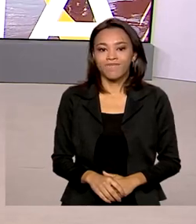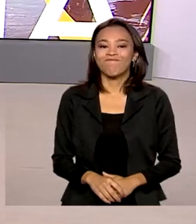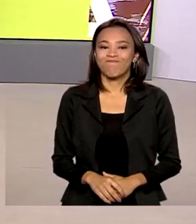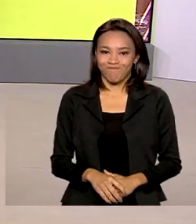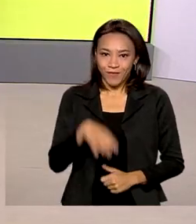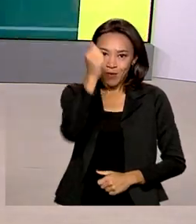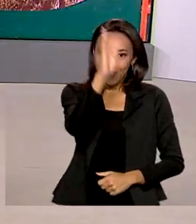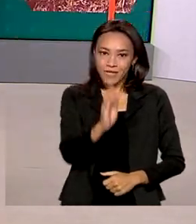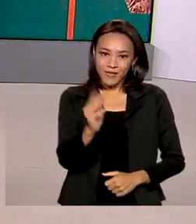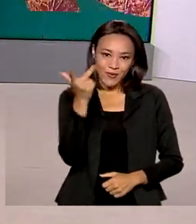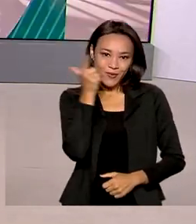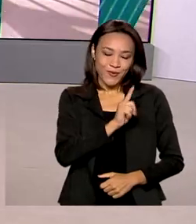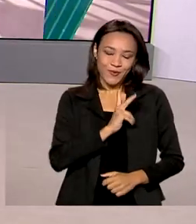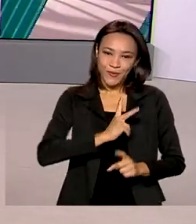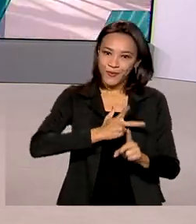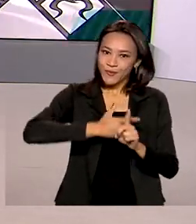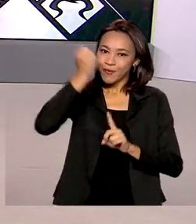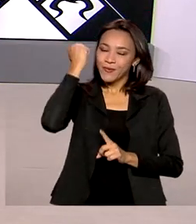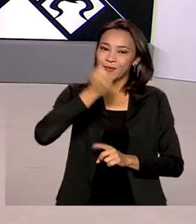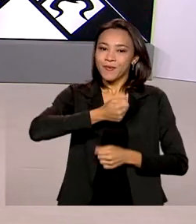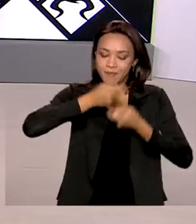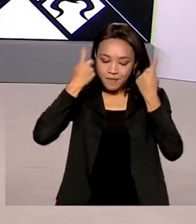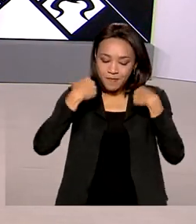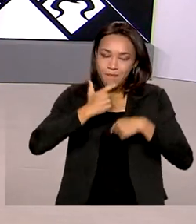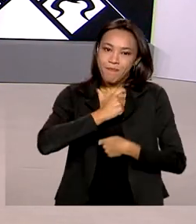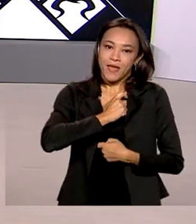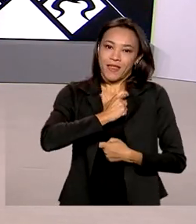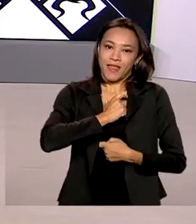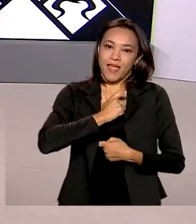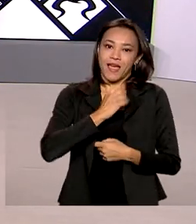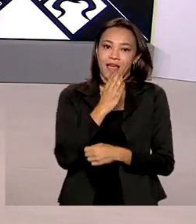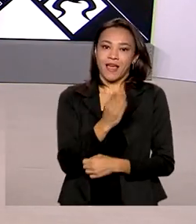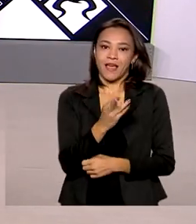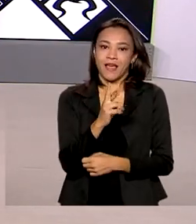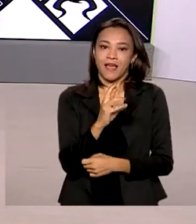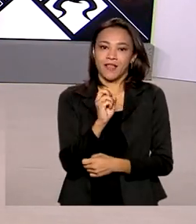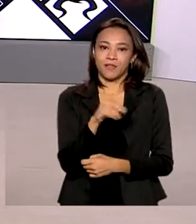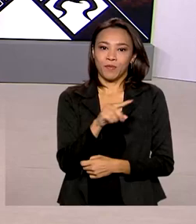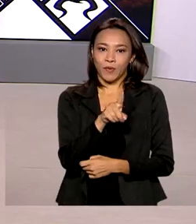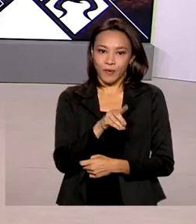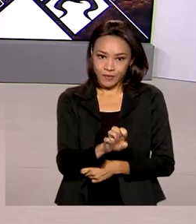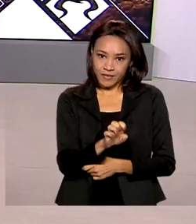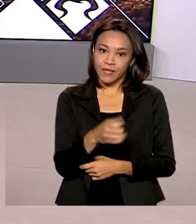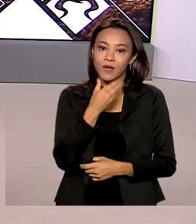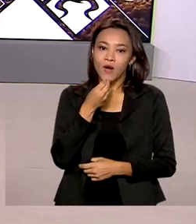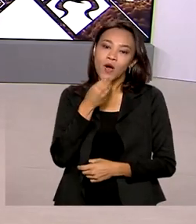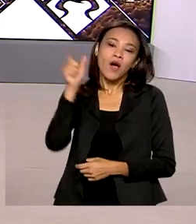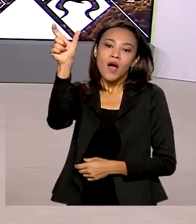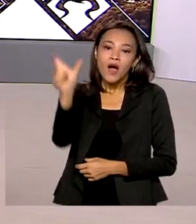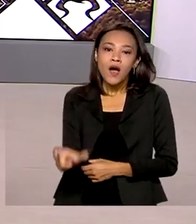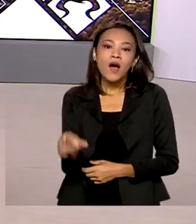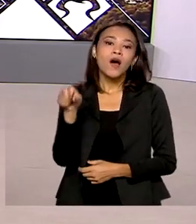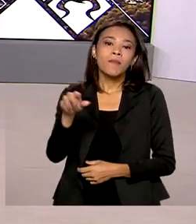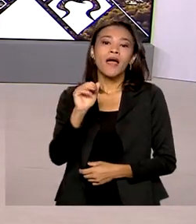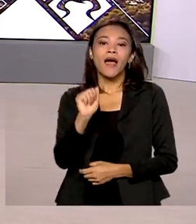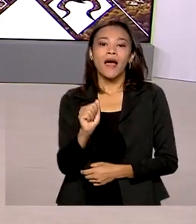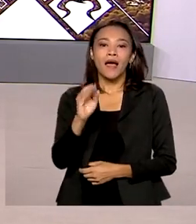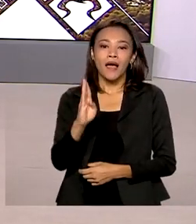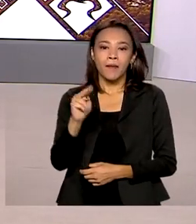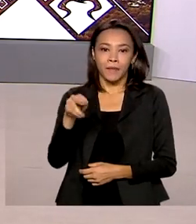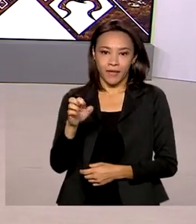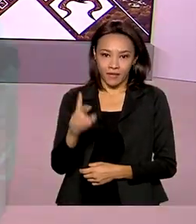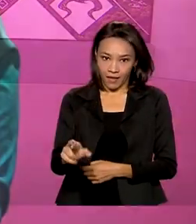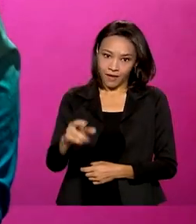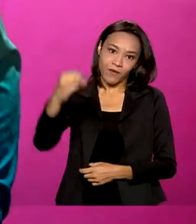o Brasil conquistou medalha de bronze nessa madrugada em Tokyo O sargento do exército Abner Teixeira ficou em terceiro lugar